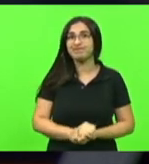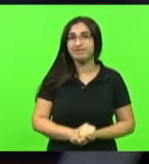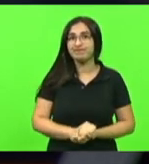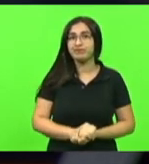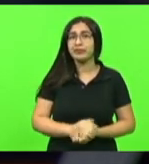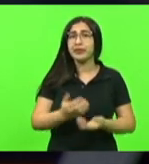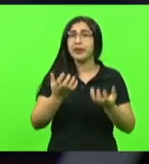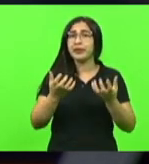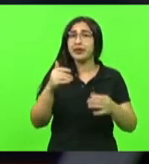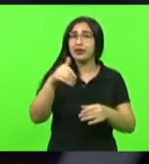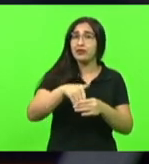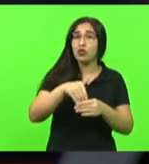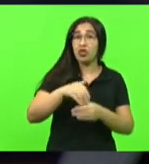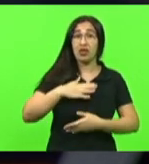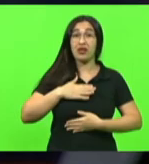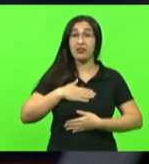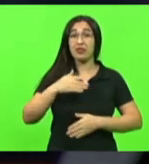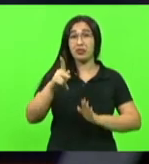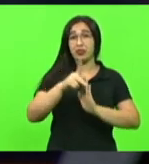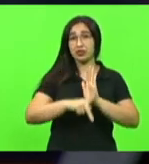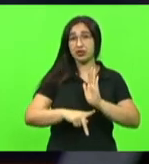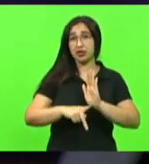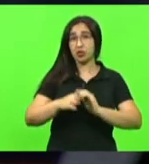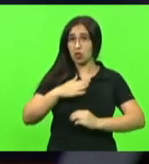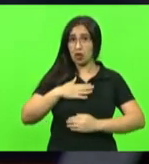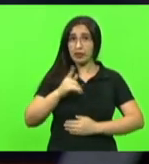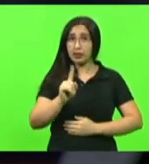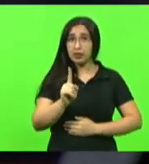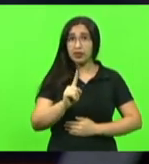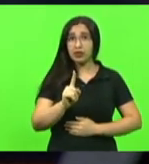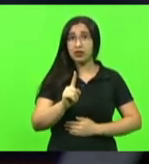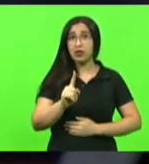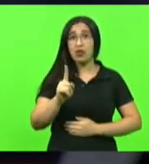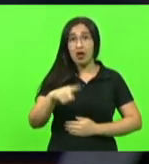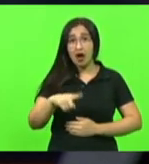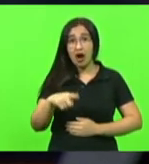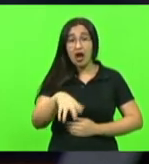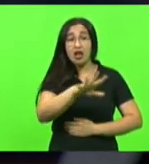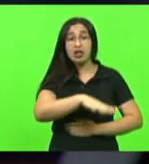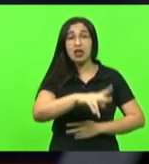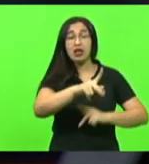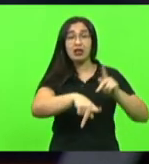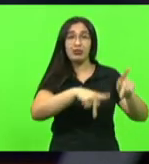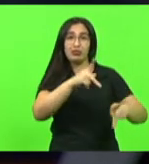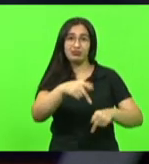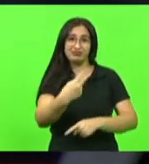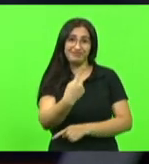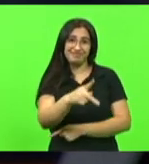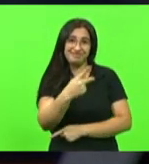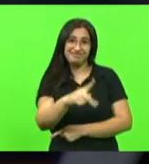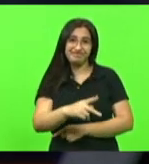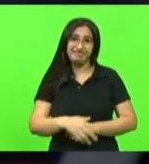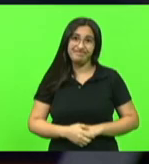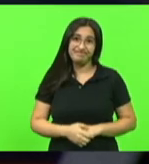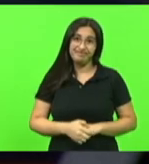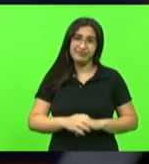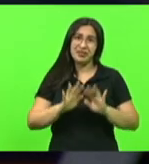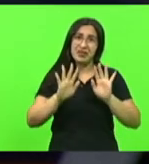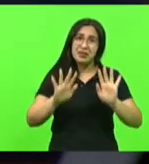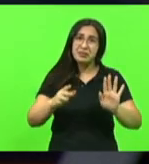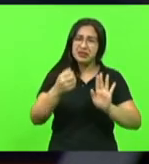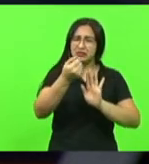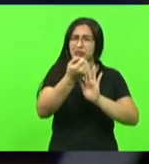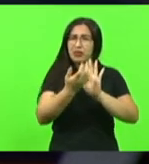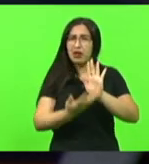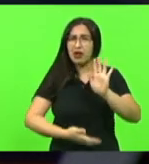votando no meu projeto agora, que não é o meu, é do meu povo. Mas só esse relato aqui, presidente, que